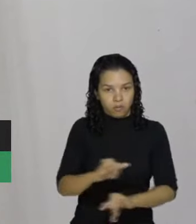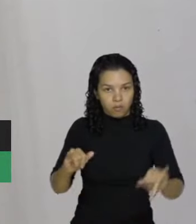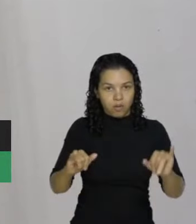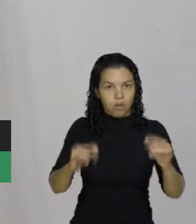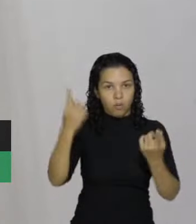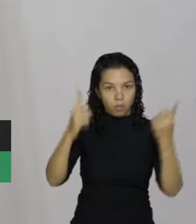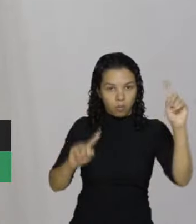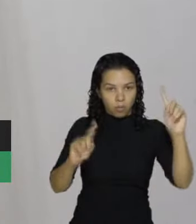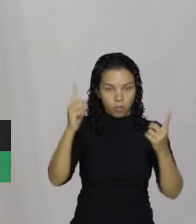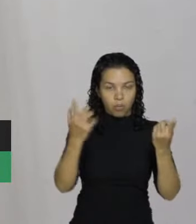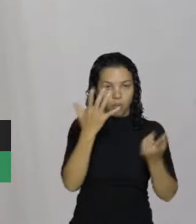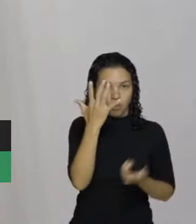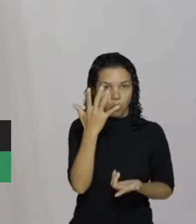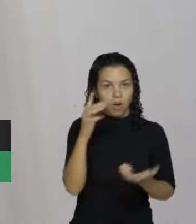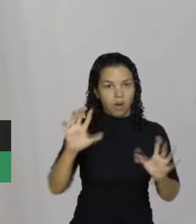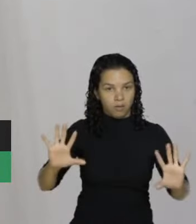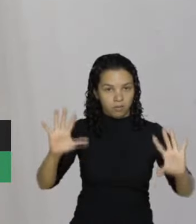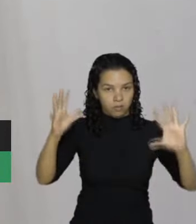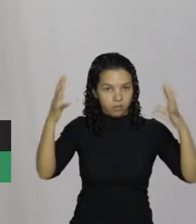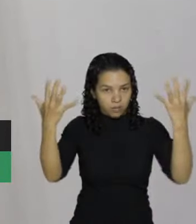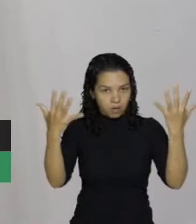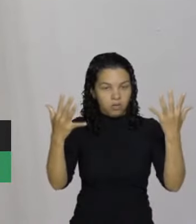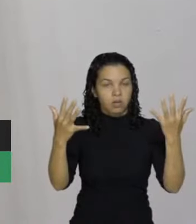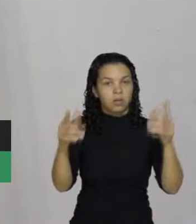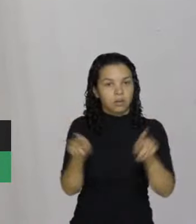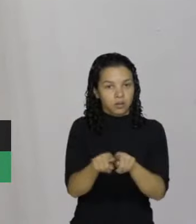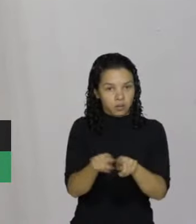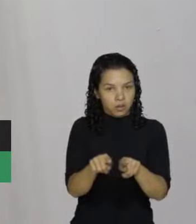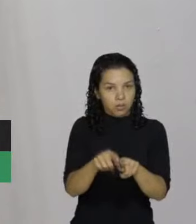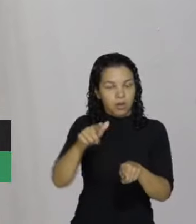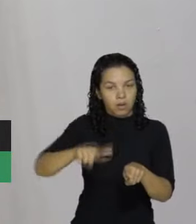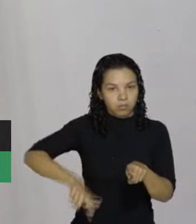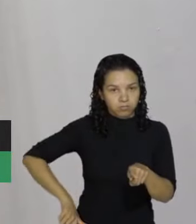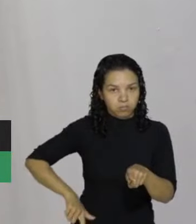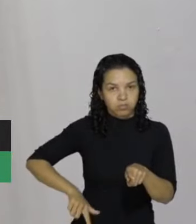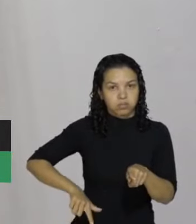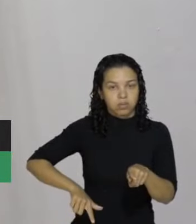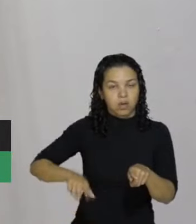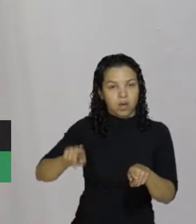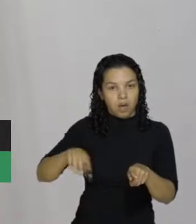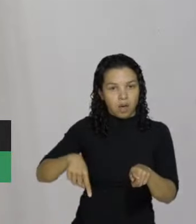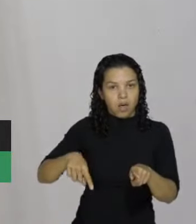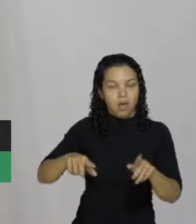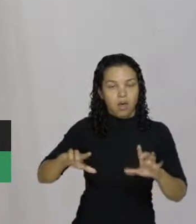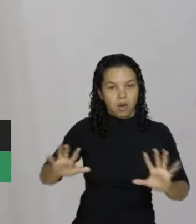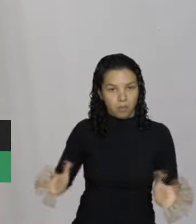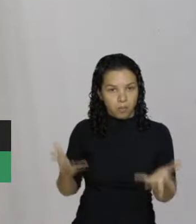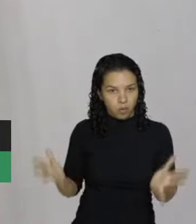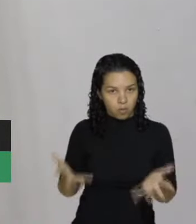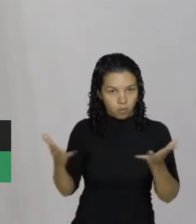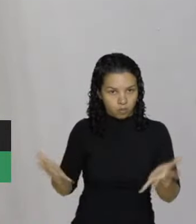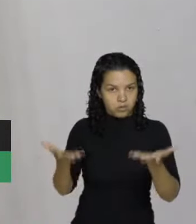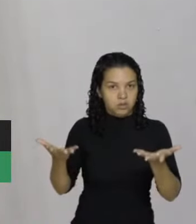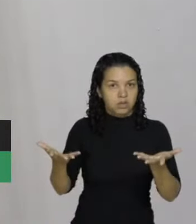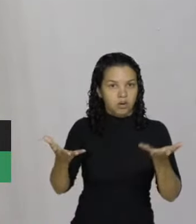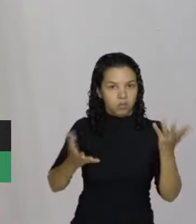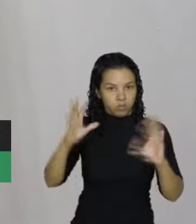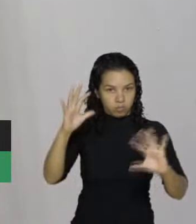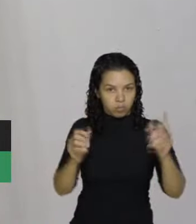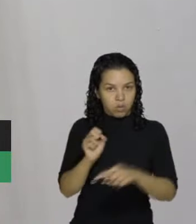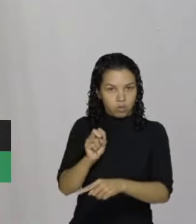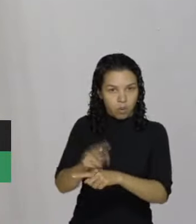uma atividade festiva, mas é uma atividade onde a promoção dessa atividade gera trabalho,